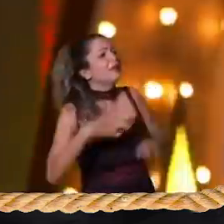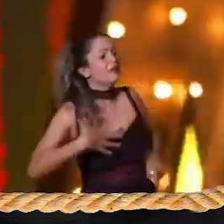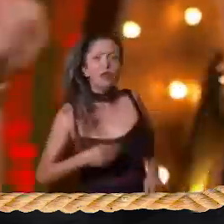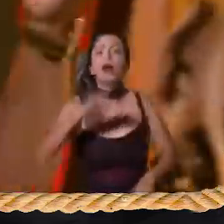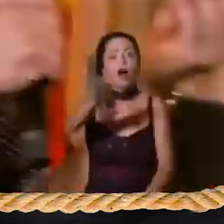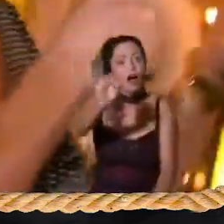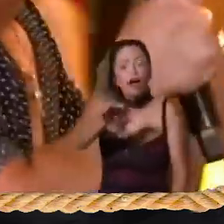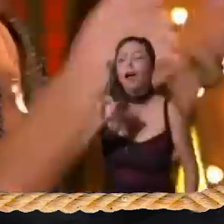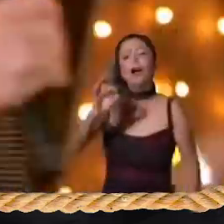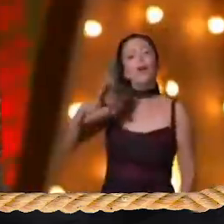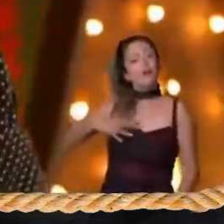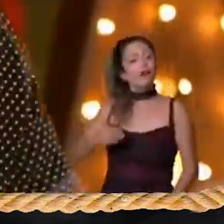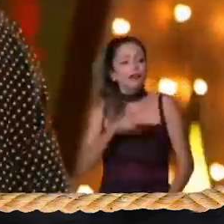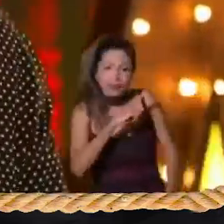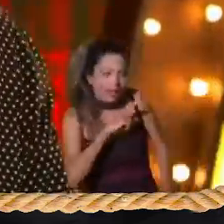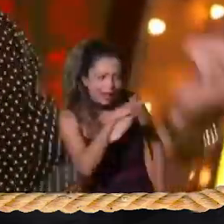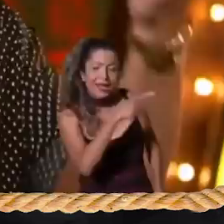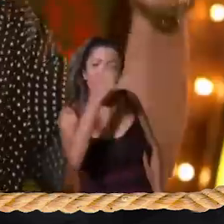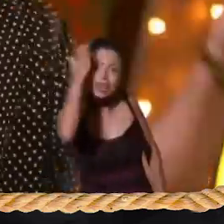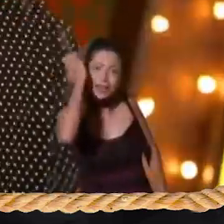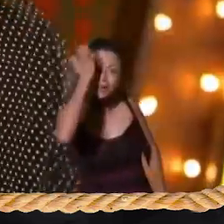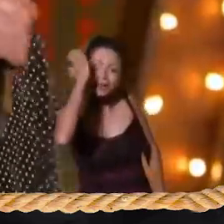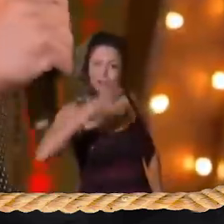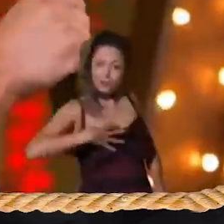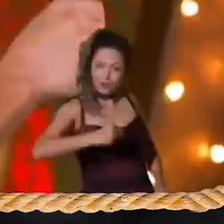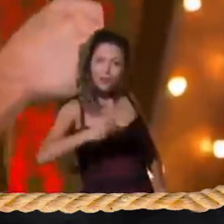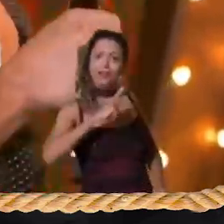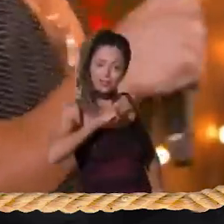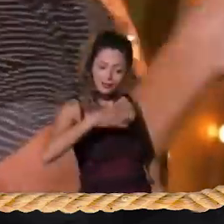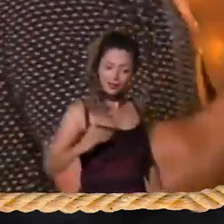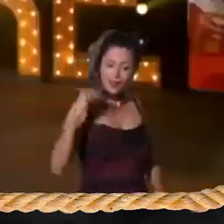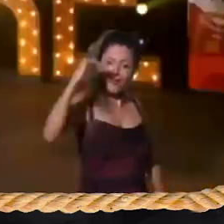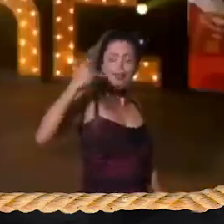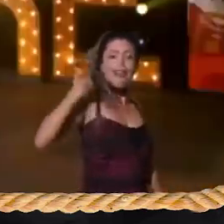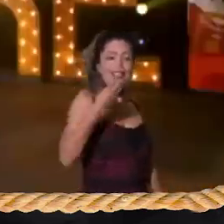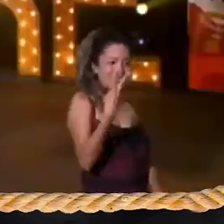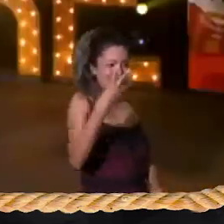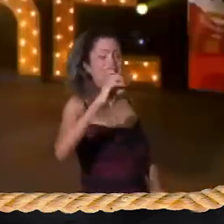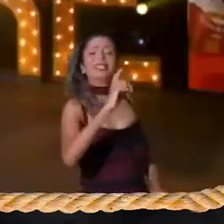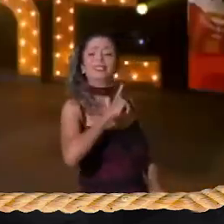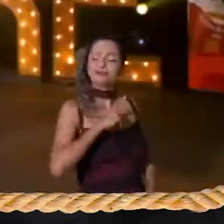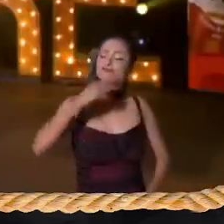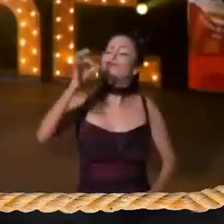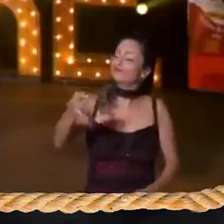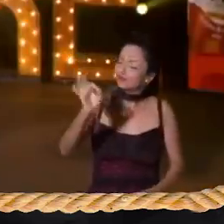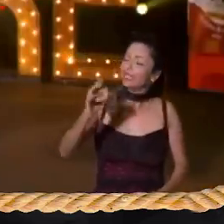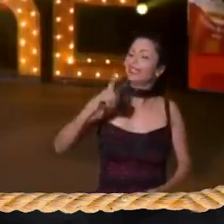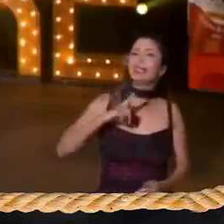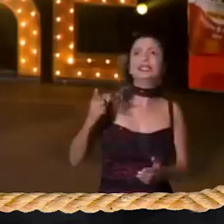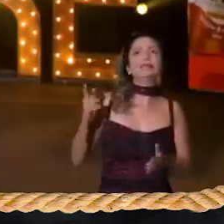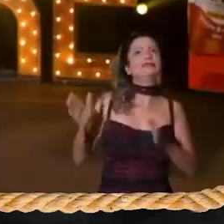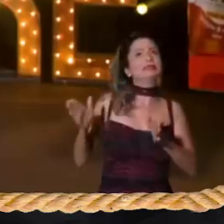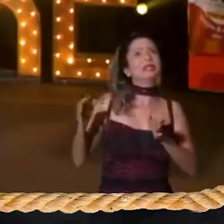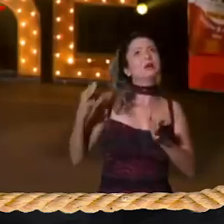lindos. Gente, o Leonardo tem uns meninos bonitos que ele não conhecia. É, tem filho de 30 anos praticamente. Tem, essa quarentena aí, cinquentena, não sei porque...